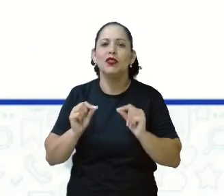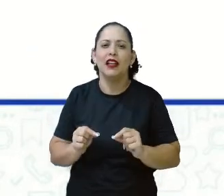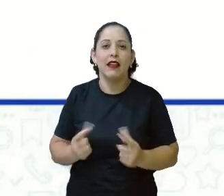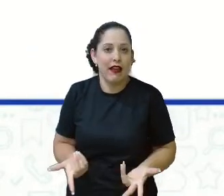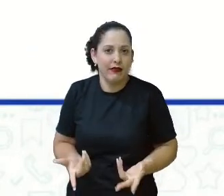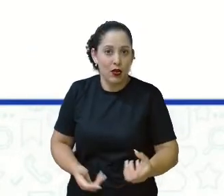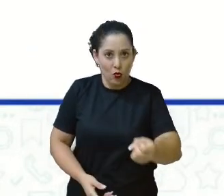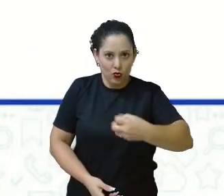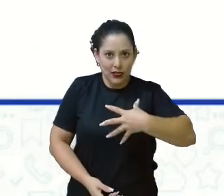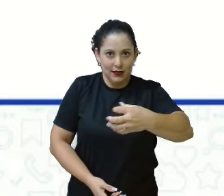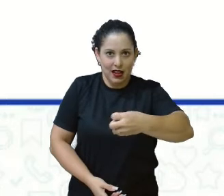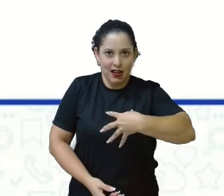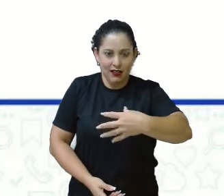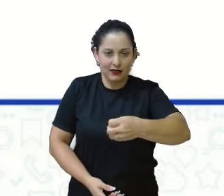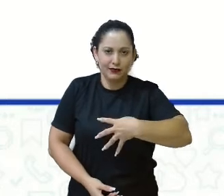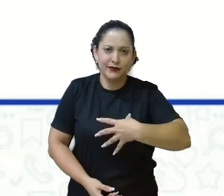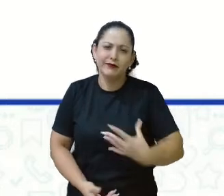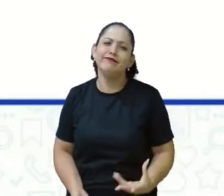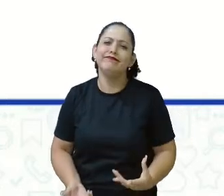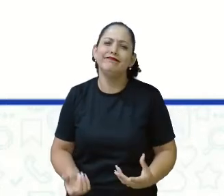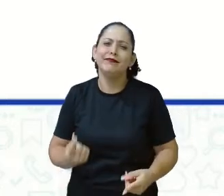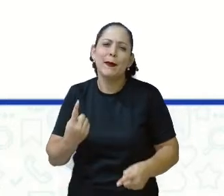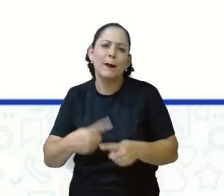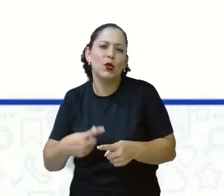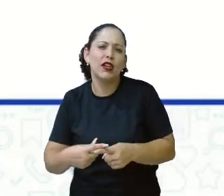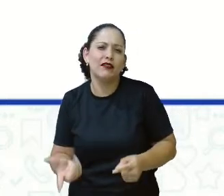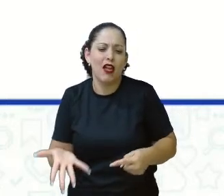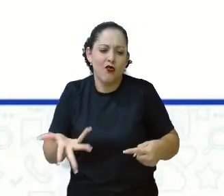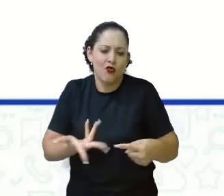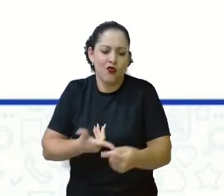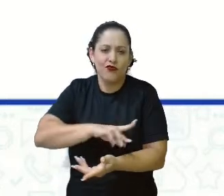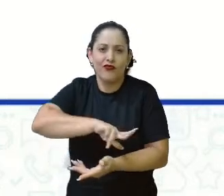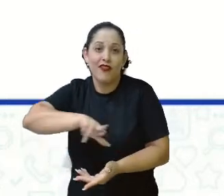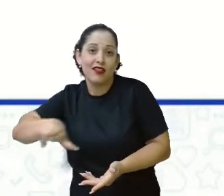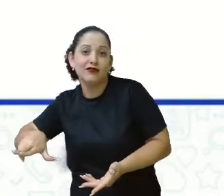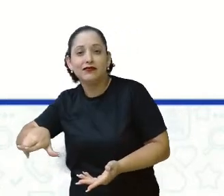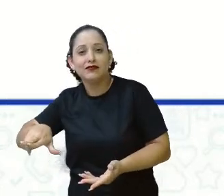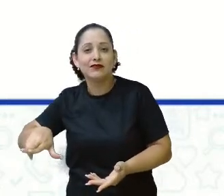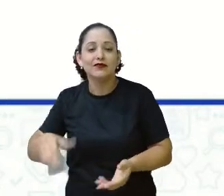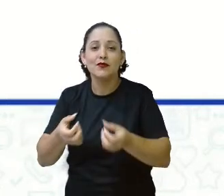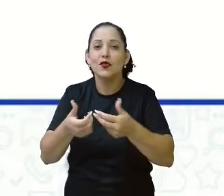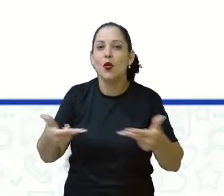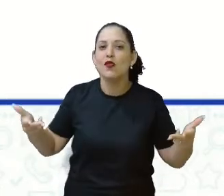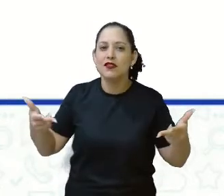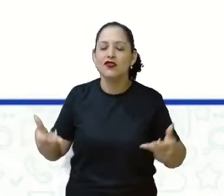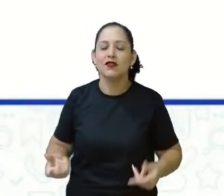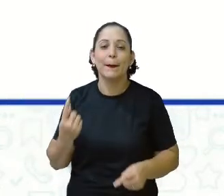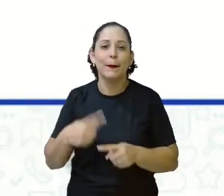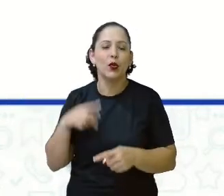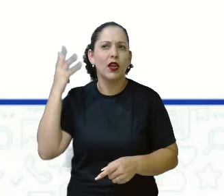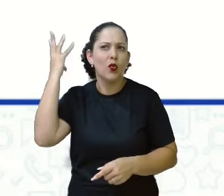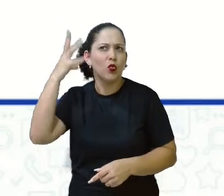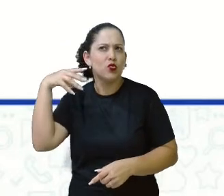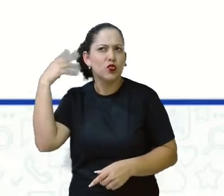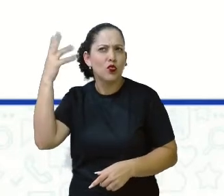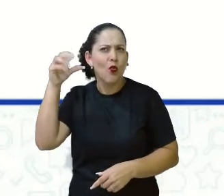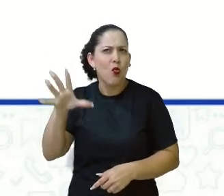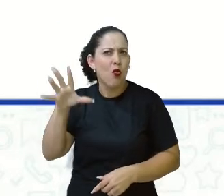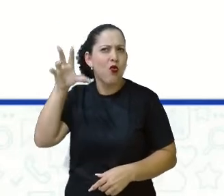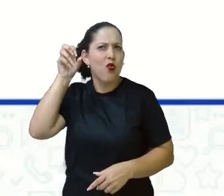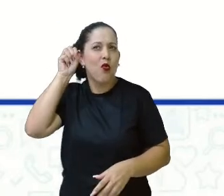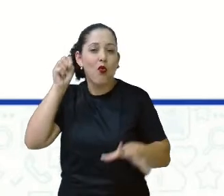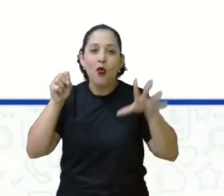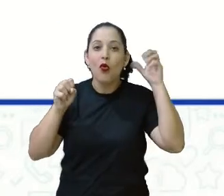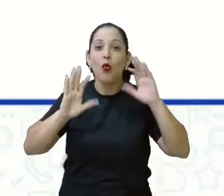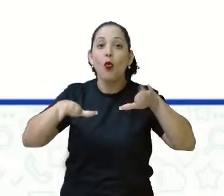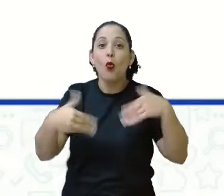exame, né? Por várias razões. Uma delas é que o som ele já é captado por nós na barriga